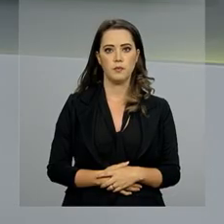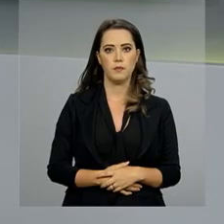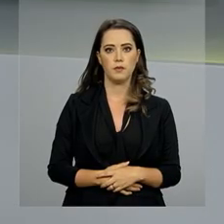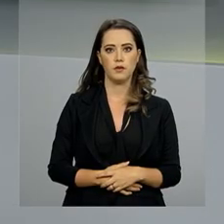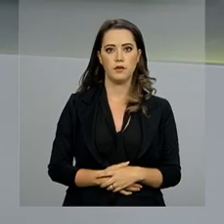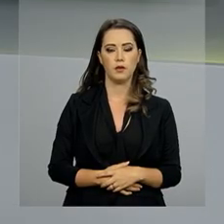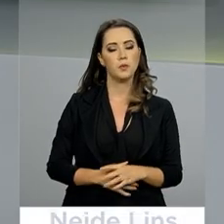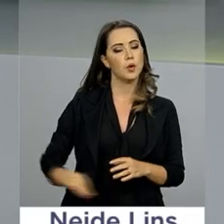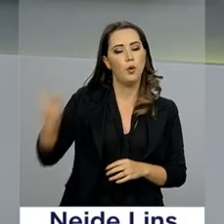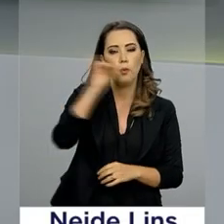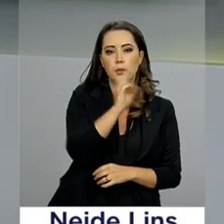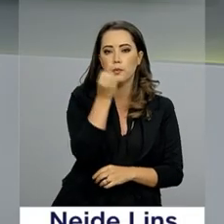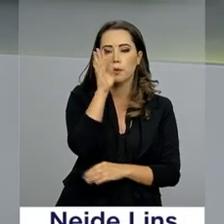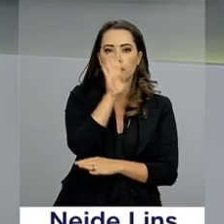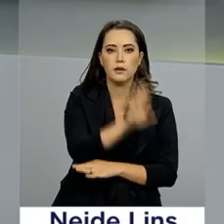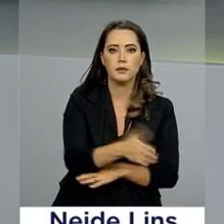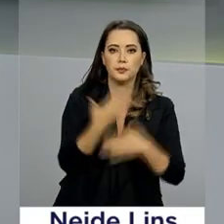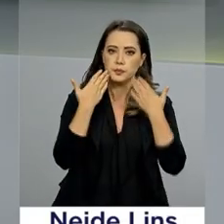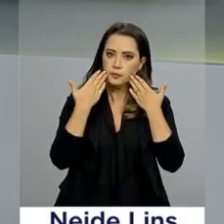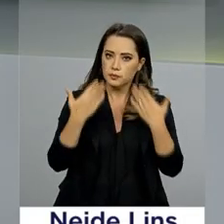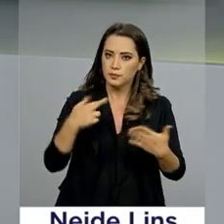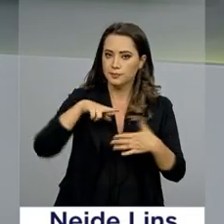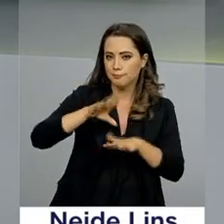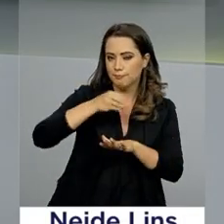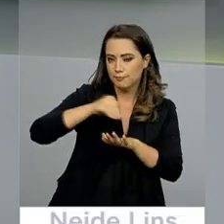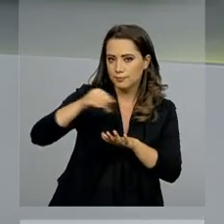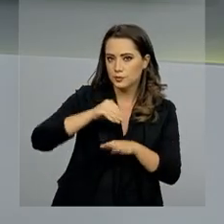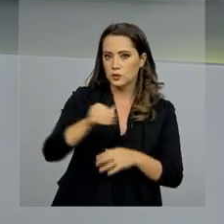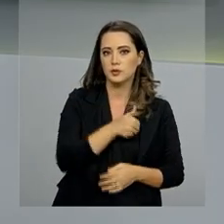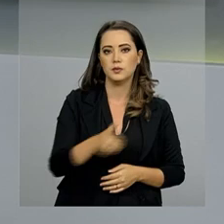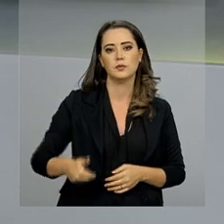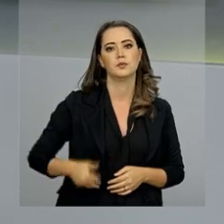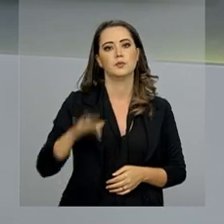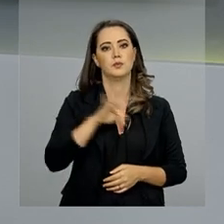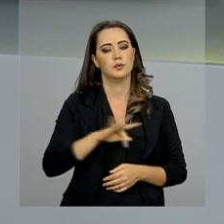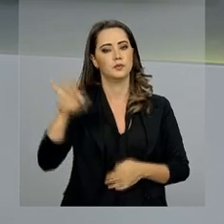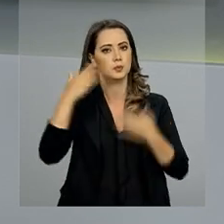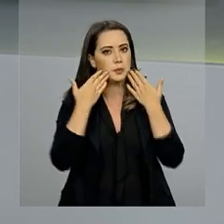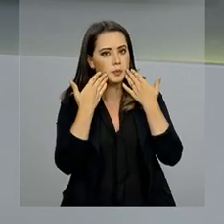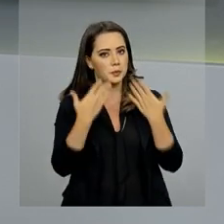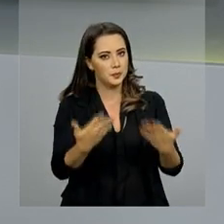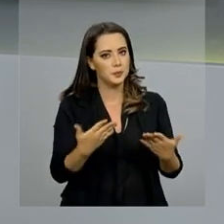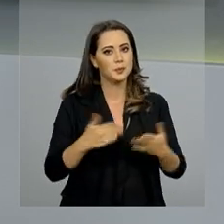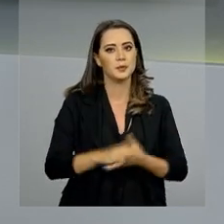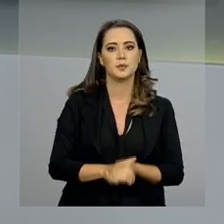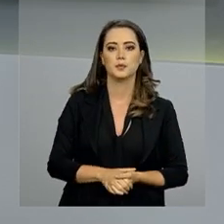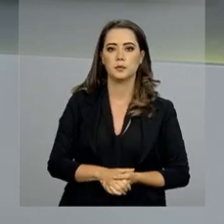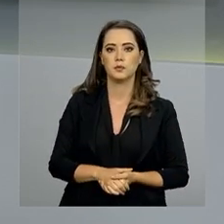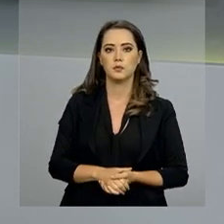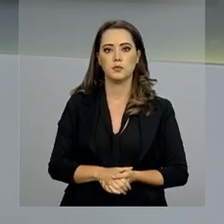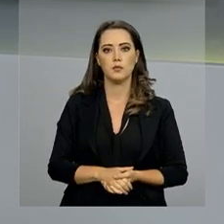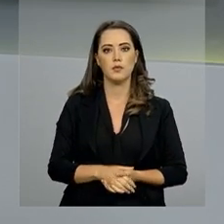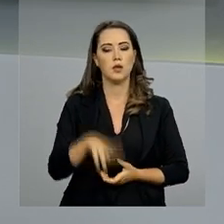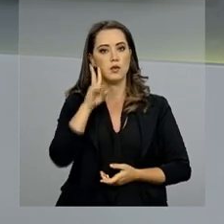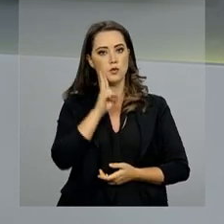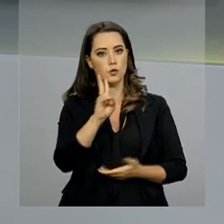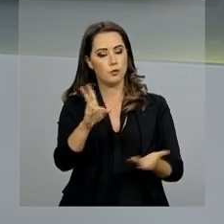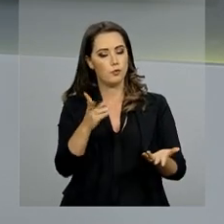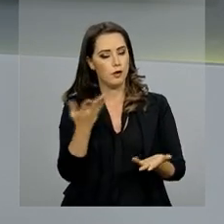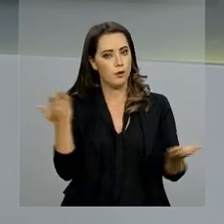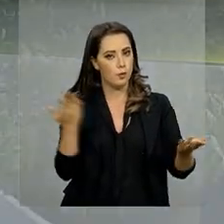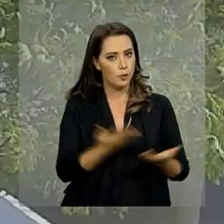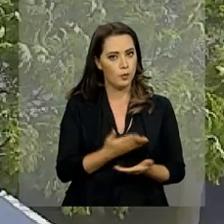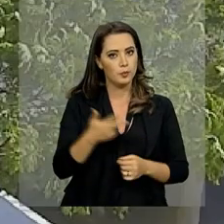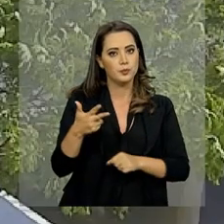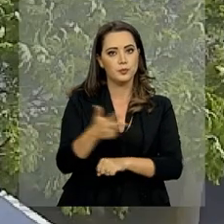olá boa tarde estamos lá com as notícias do governo federal com mais uma edição do repórter nbr a gente começa